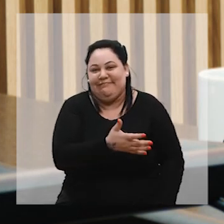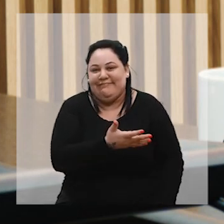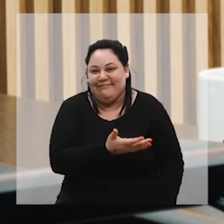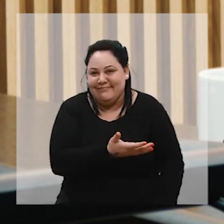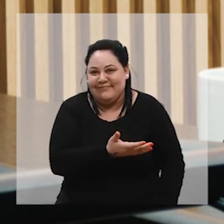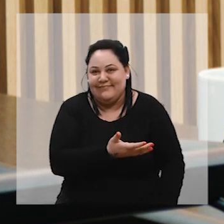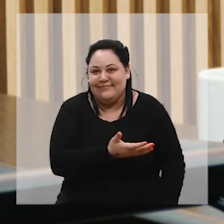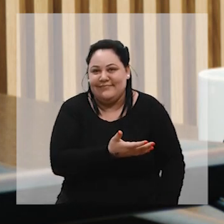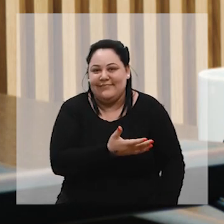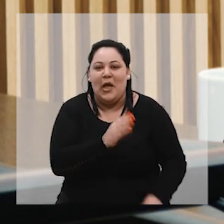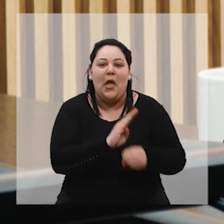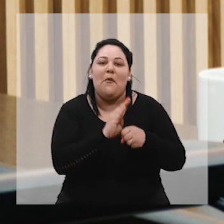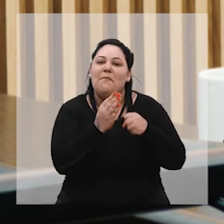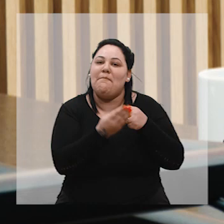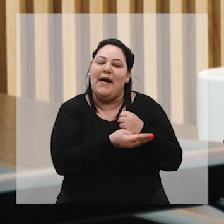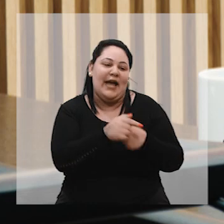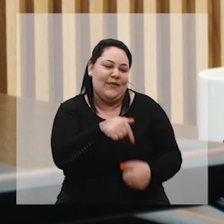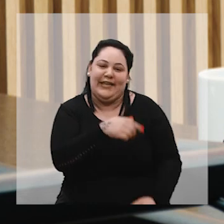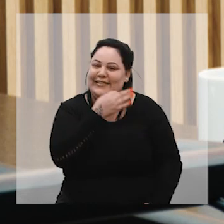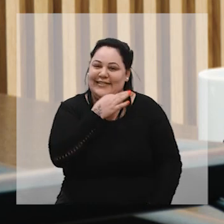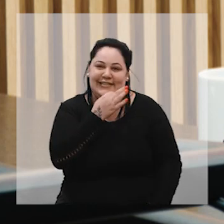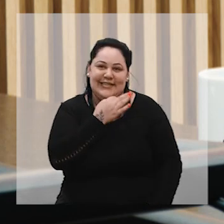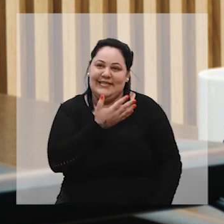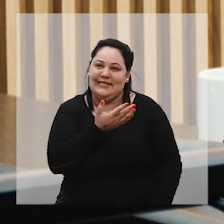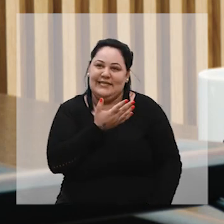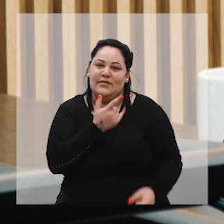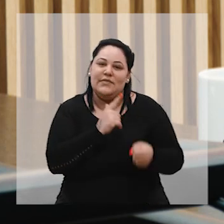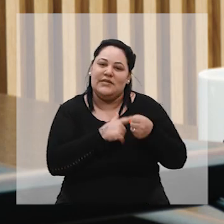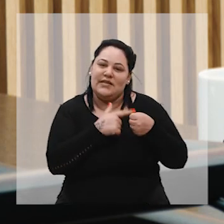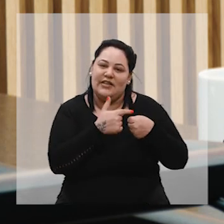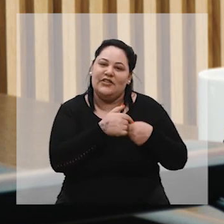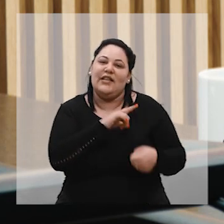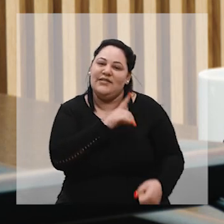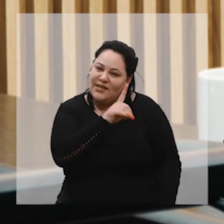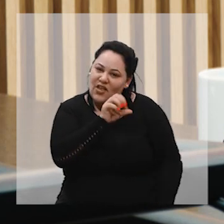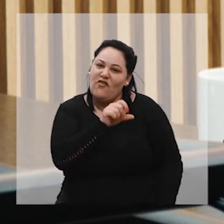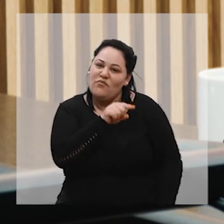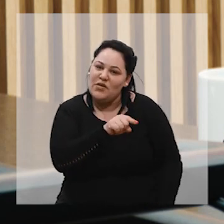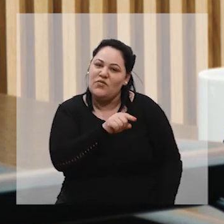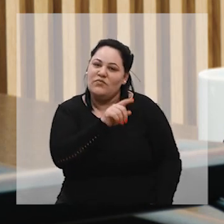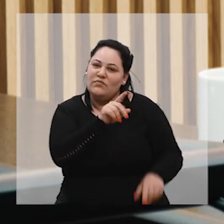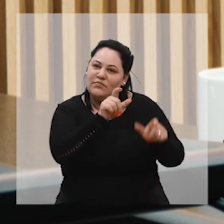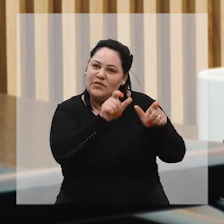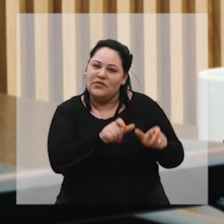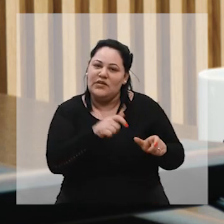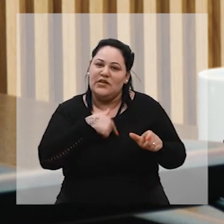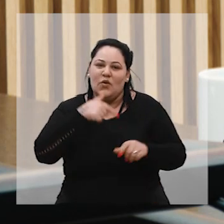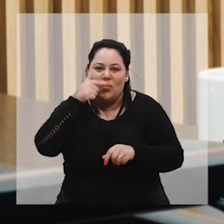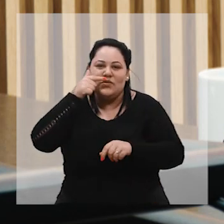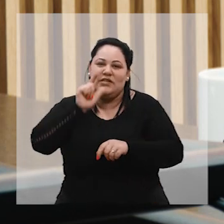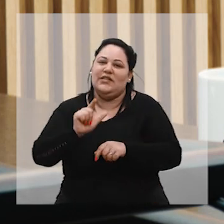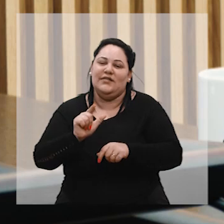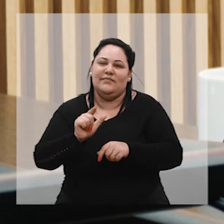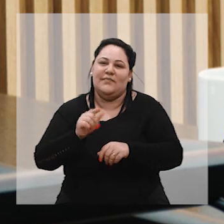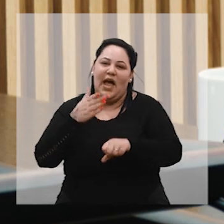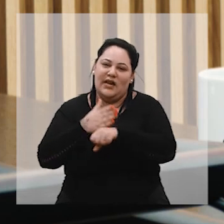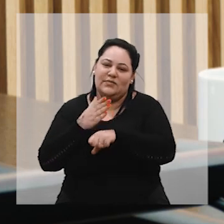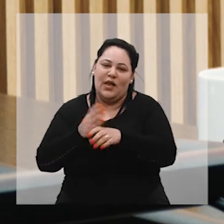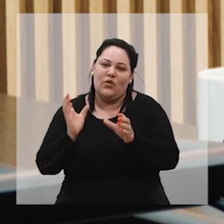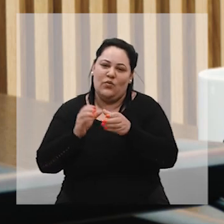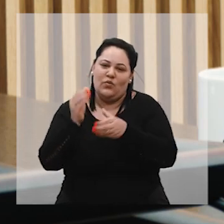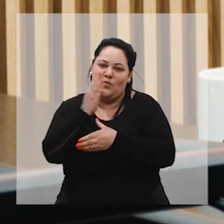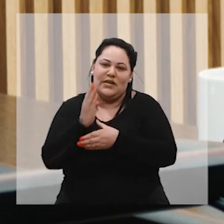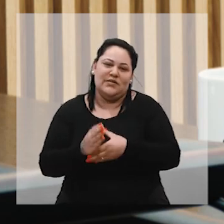habitantes. É, o quê? É um bairro de Caxias do É um Sul. bairro de Caxias. Uma cidade que tem 19 mil habitantes. E eu chegar na seleção brasileira, tu